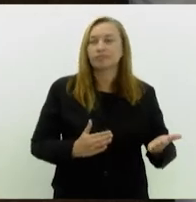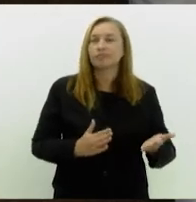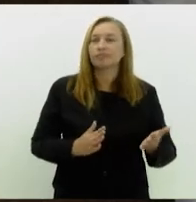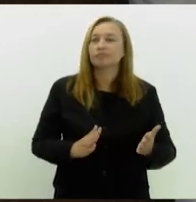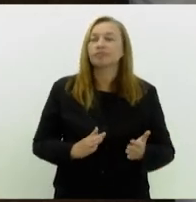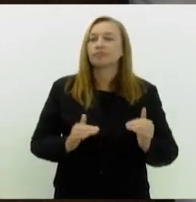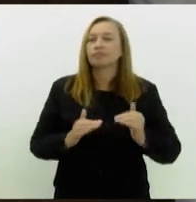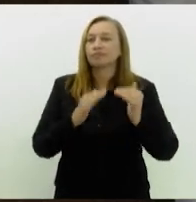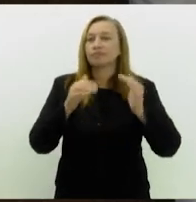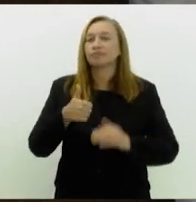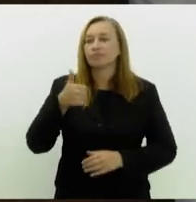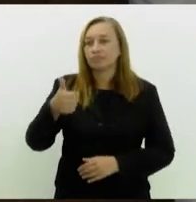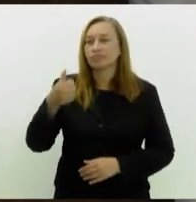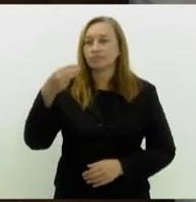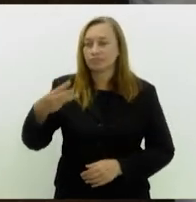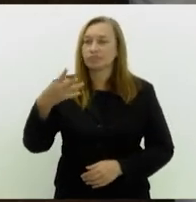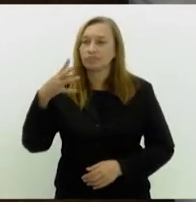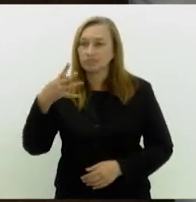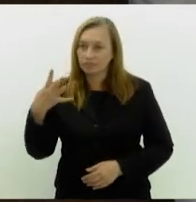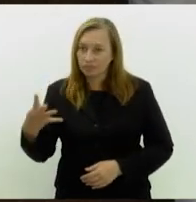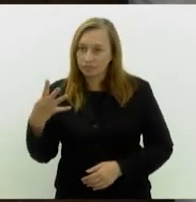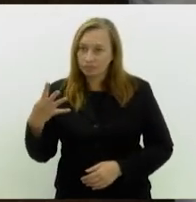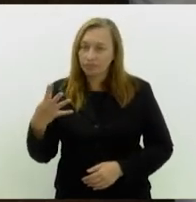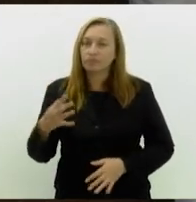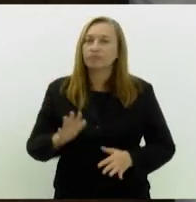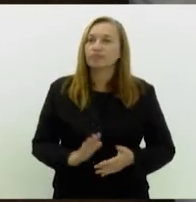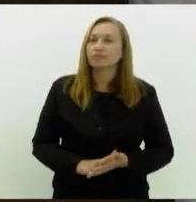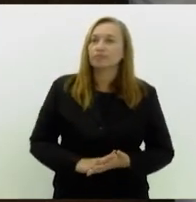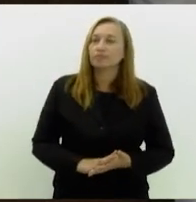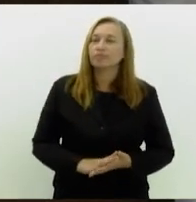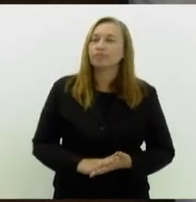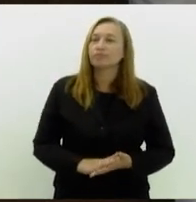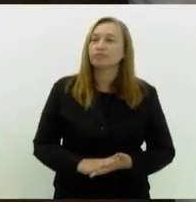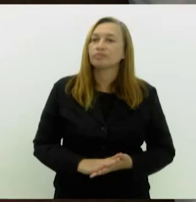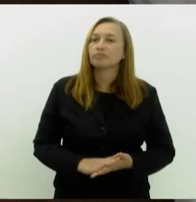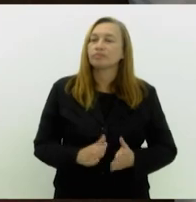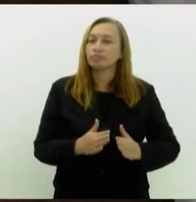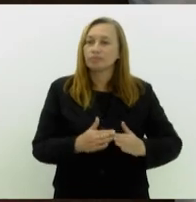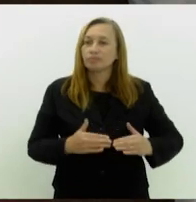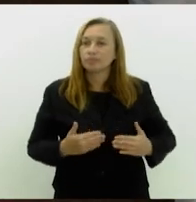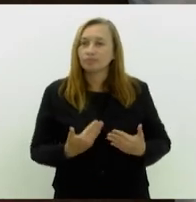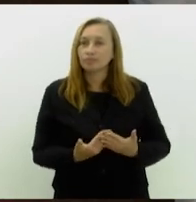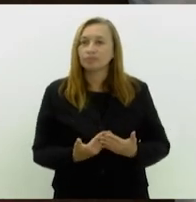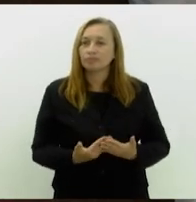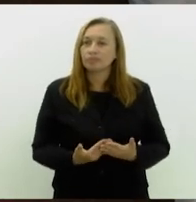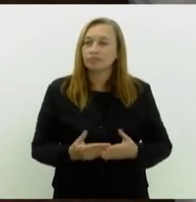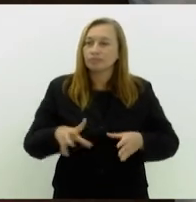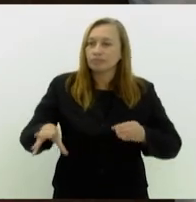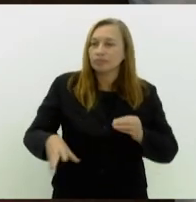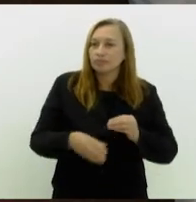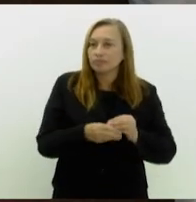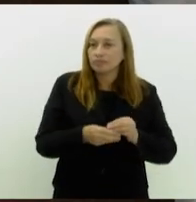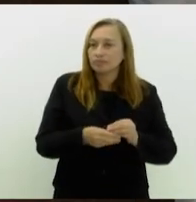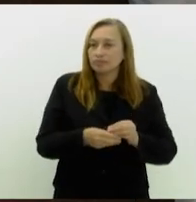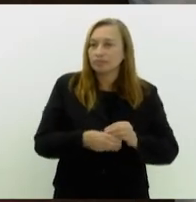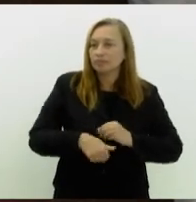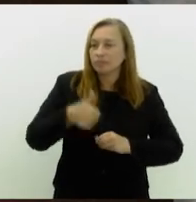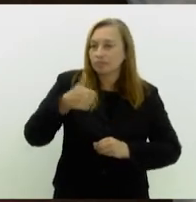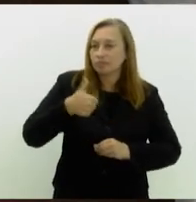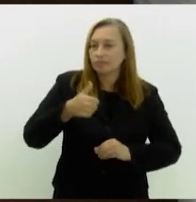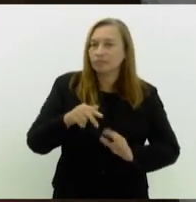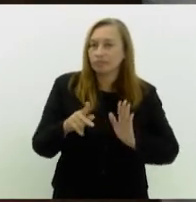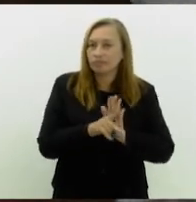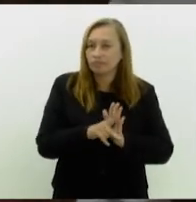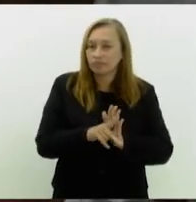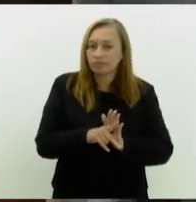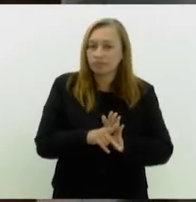emendas 1 3 e 4 no entanto há um requerimento formal de anexação ao primeiro projeto